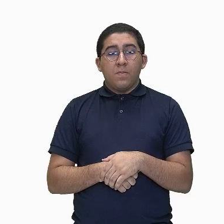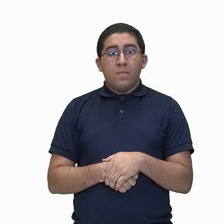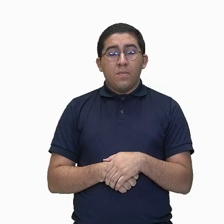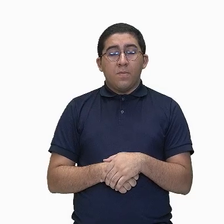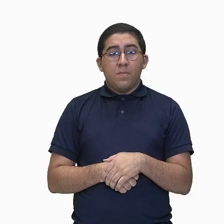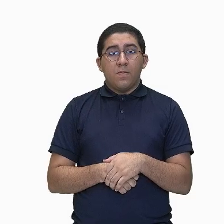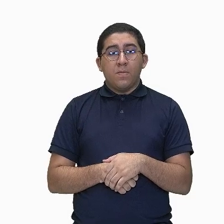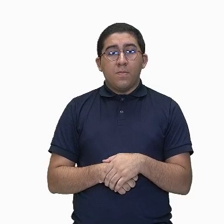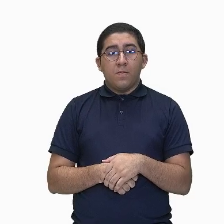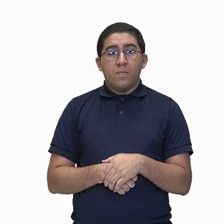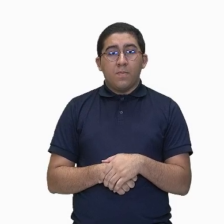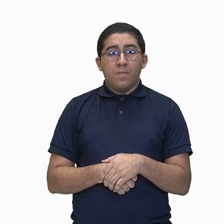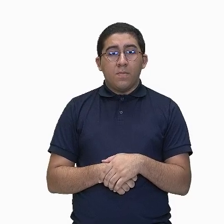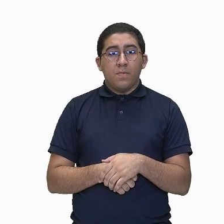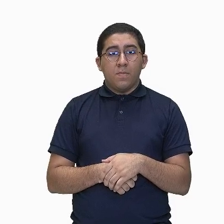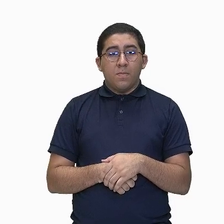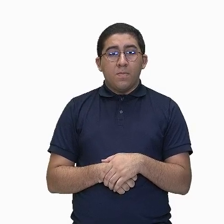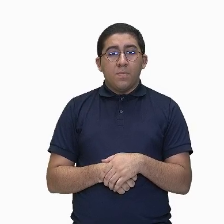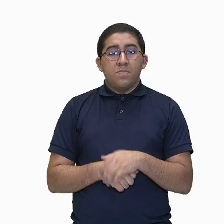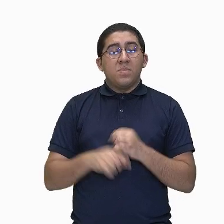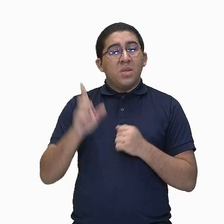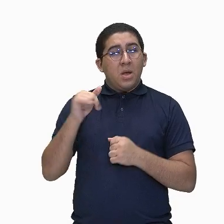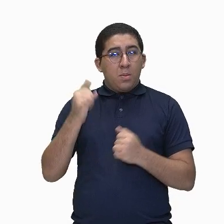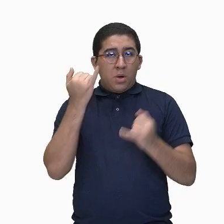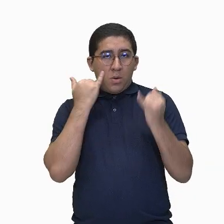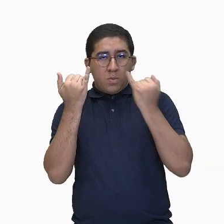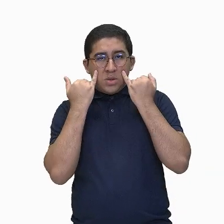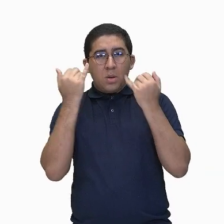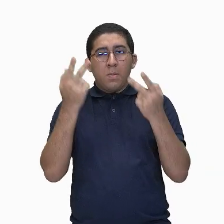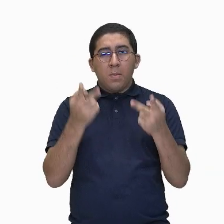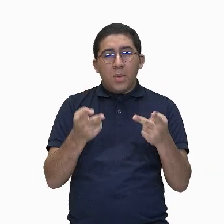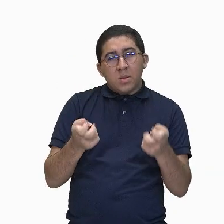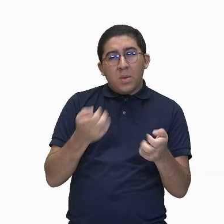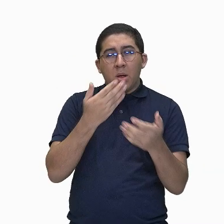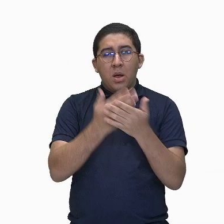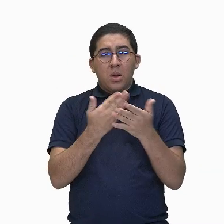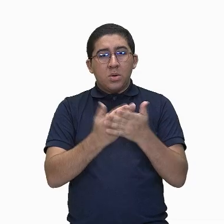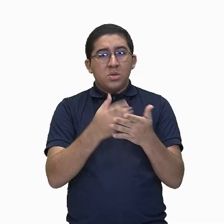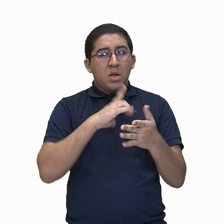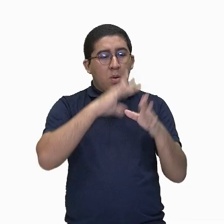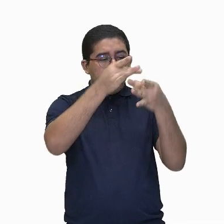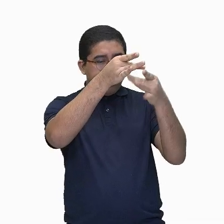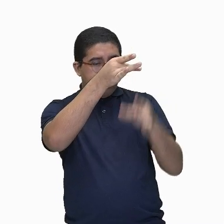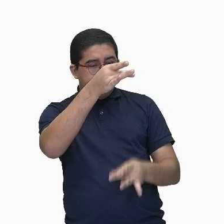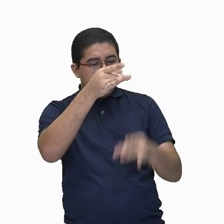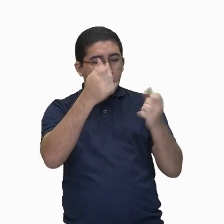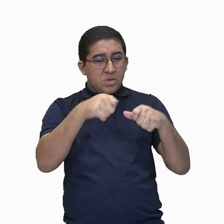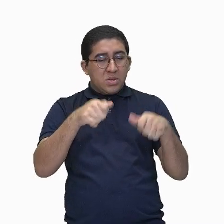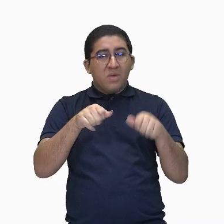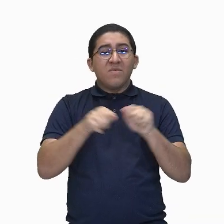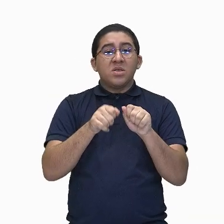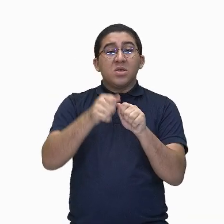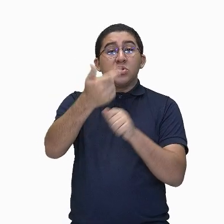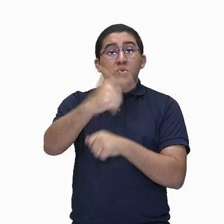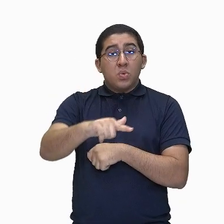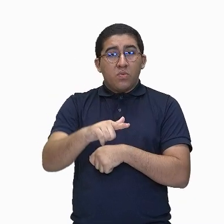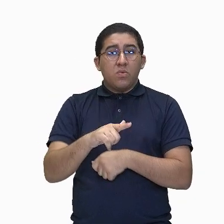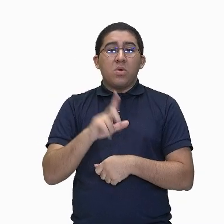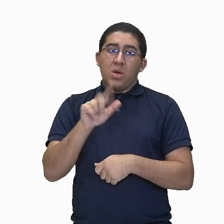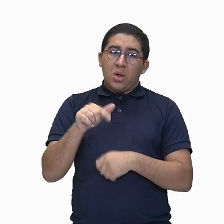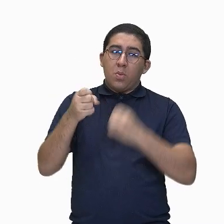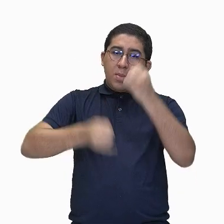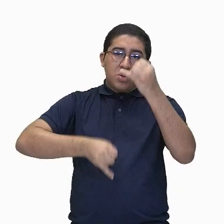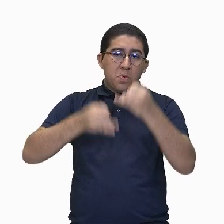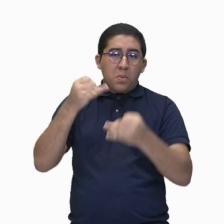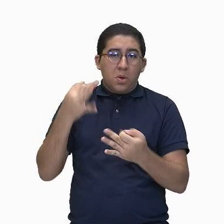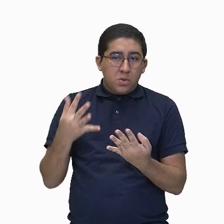que devido a ela estar muito extensa, ela precisa ser o quê? Refeita. Então, há uma justificativa, o pois